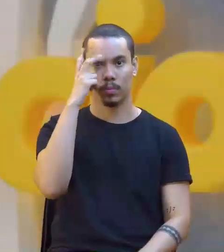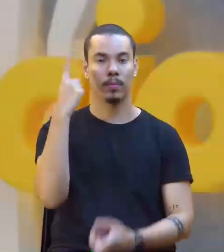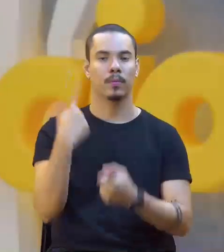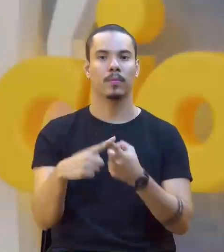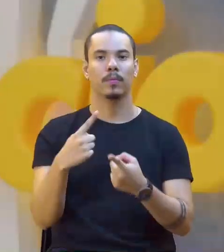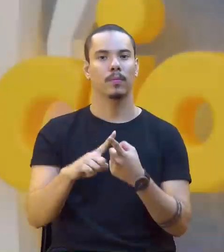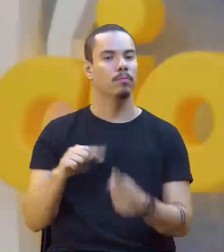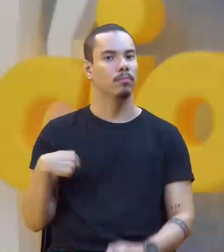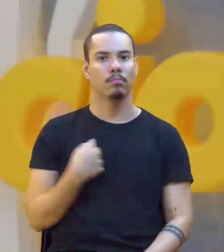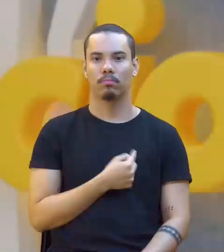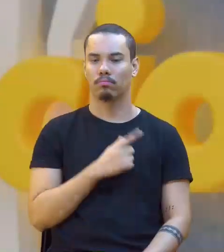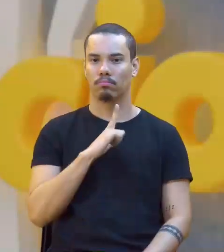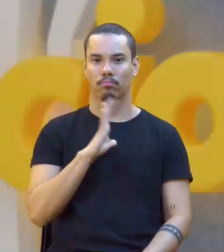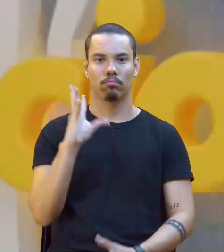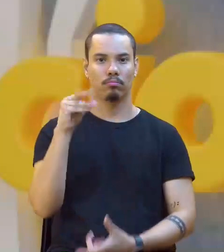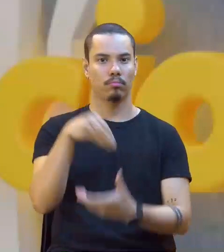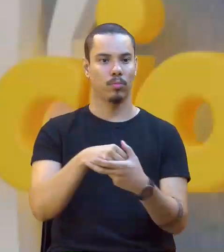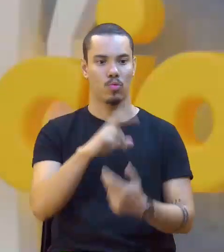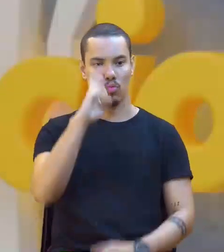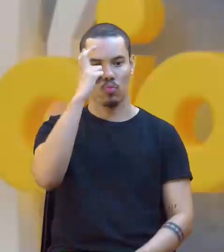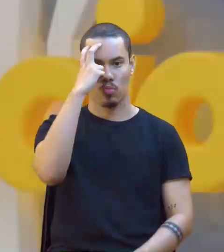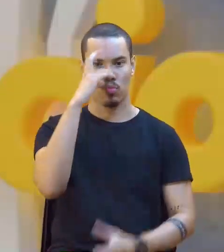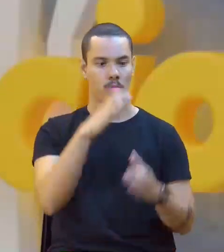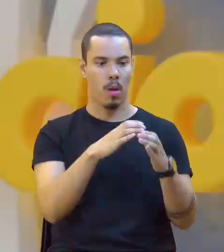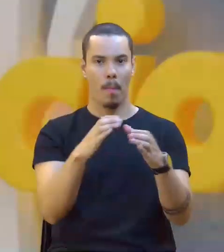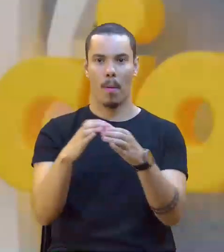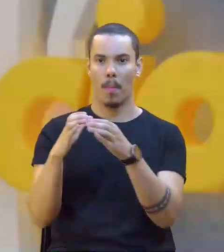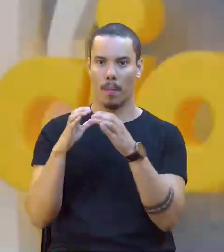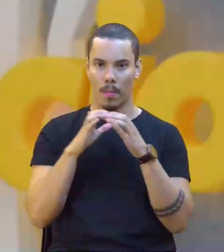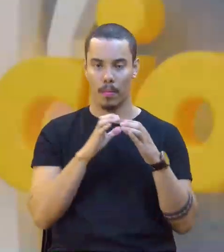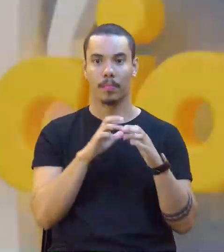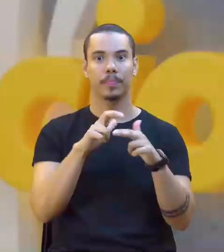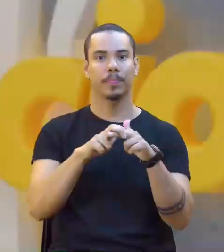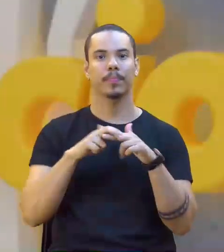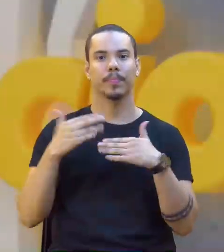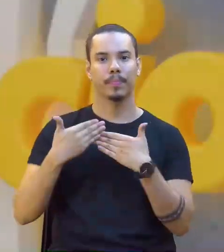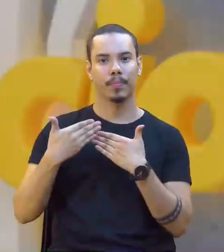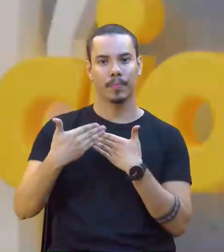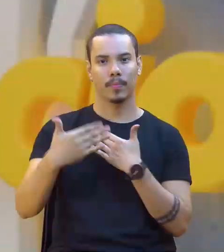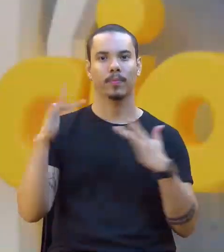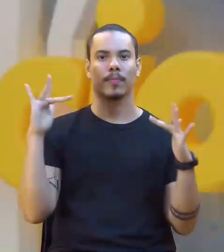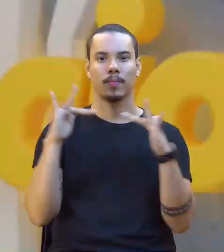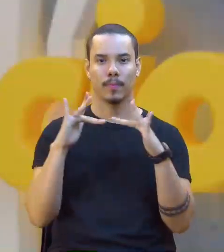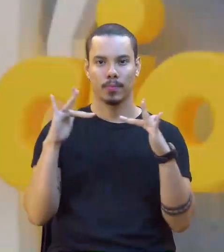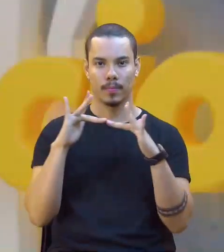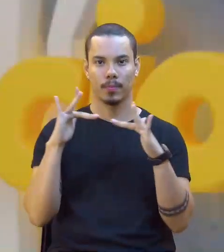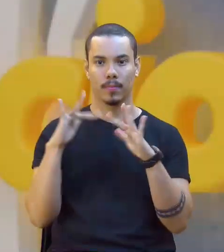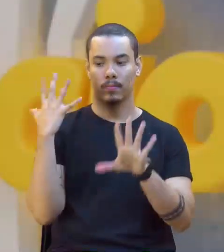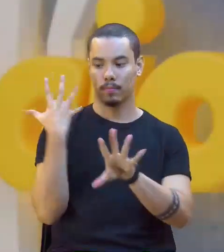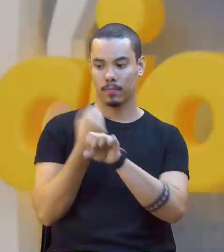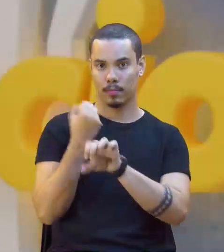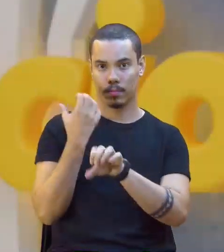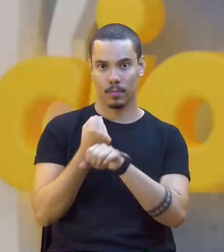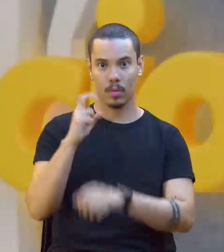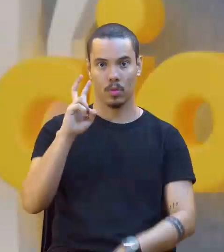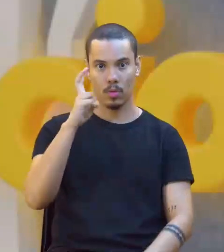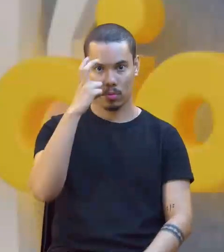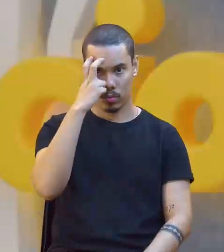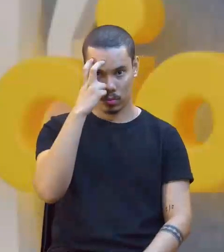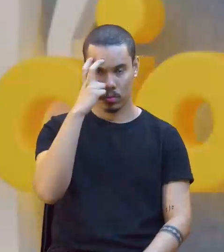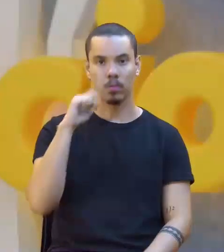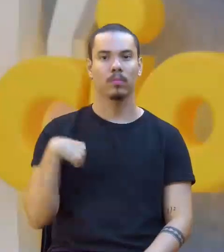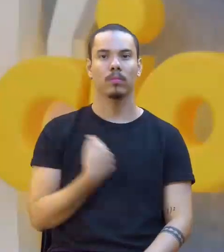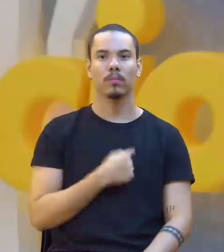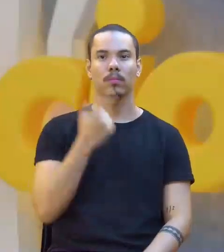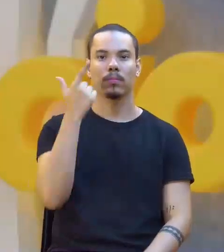fazemos parte de algum tipo de cultura, não é verdade? Então, é a partir desse contato da cultura é que isso vai ser